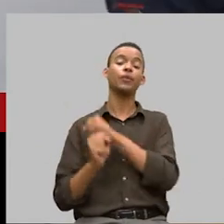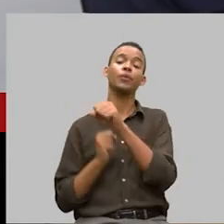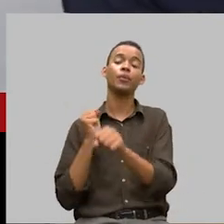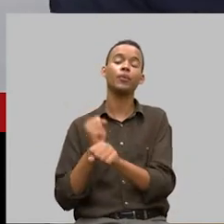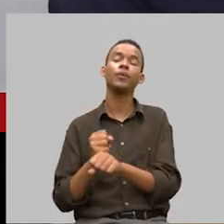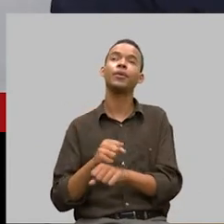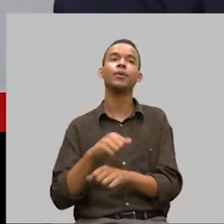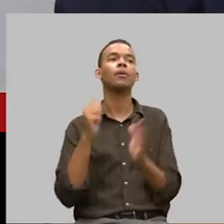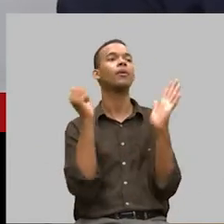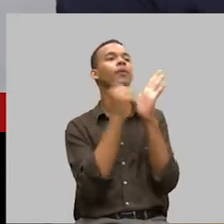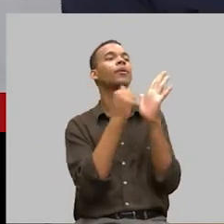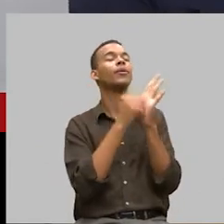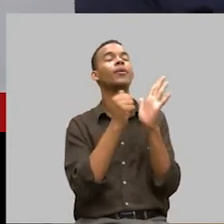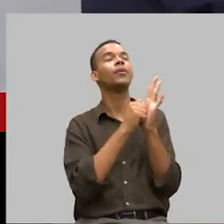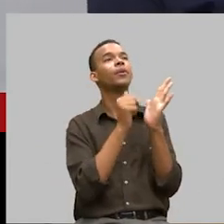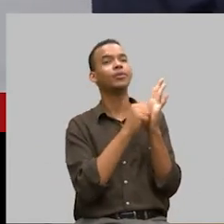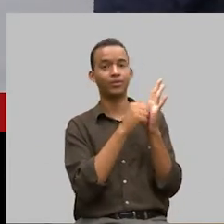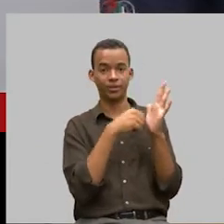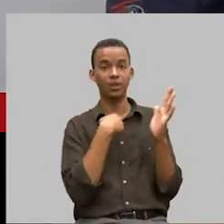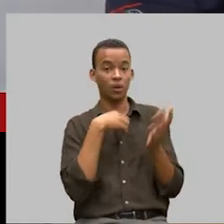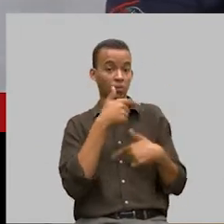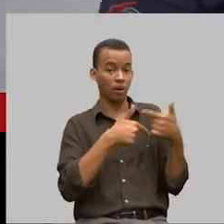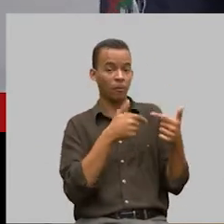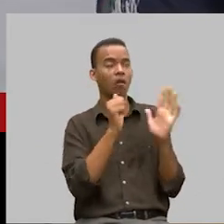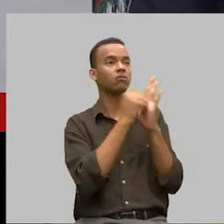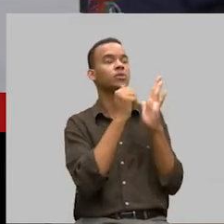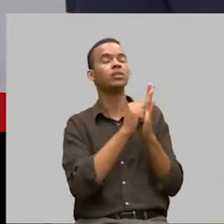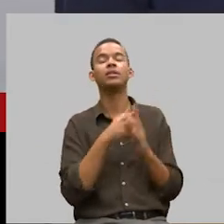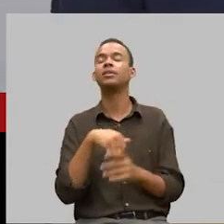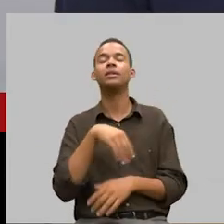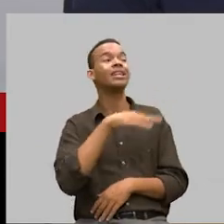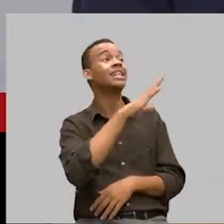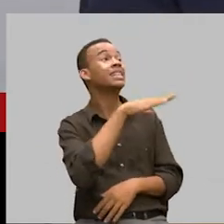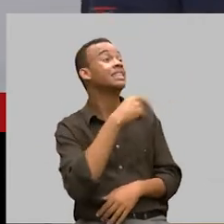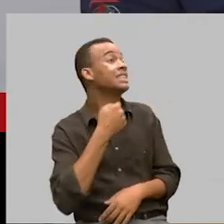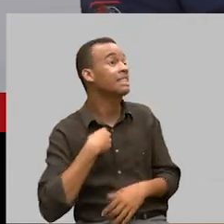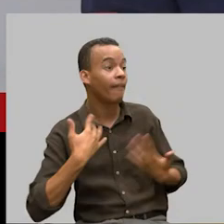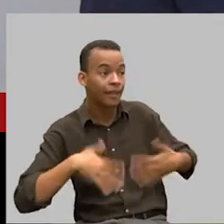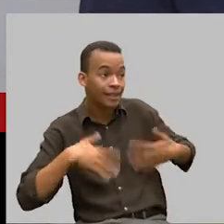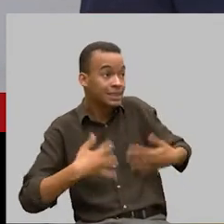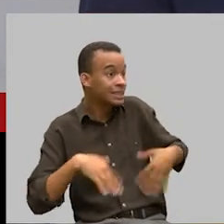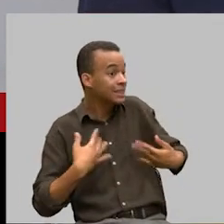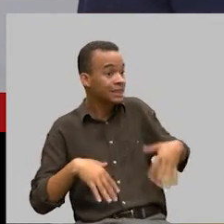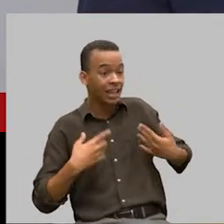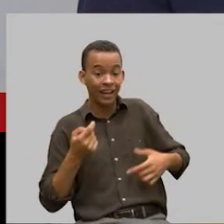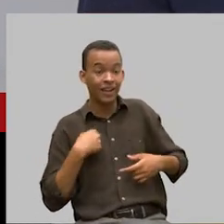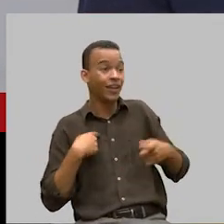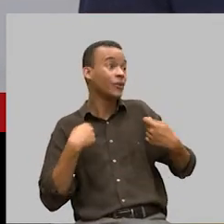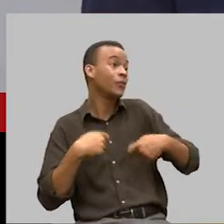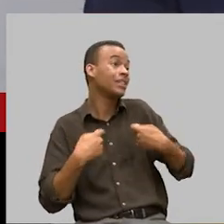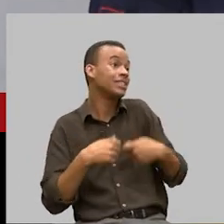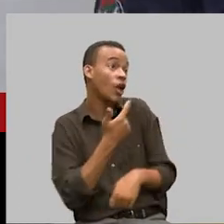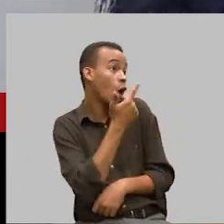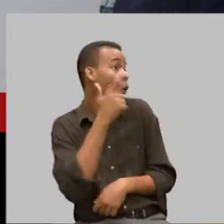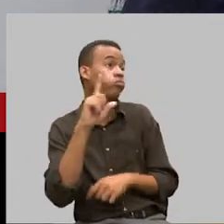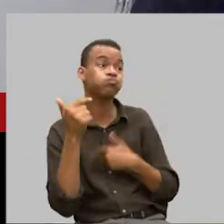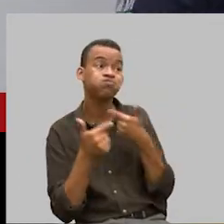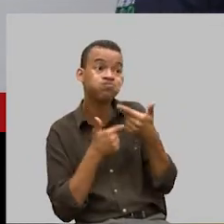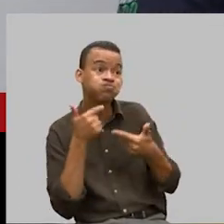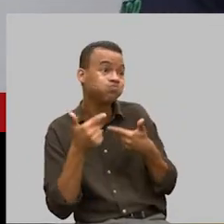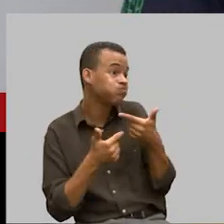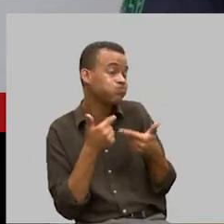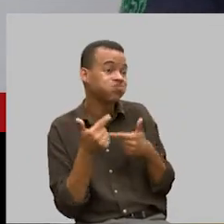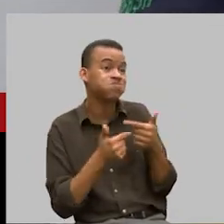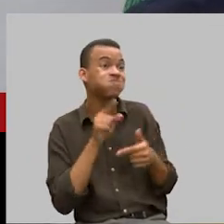lá na porta do gabinete que ocupo e falam assim não Professor o bicho pegou pro meu lado eu precisei arranjar o o o o o uma